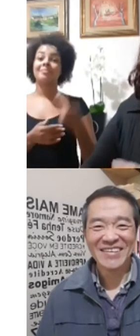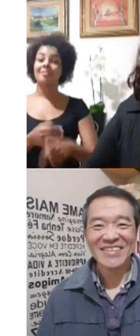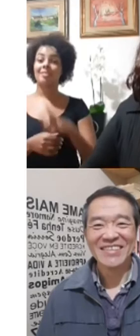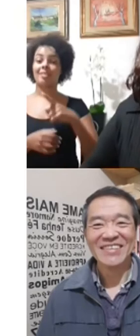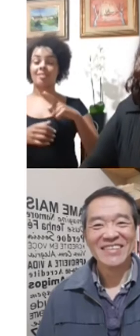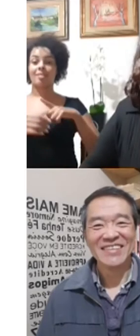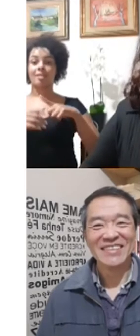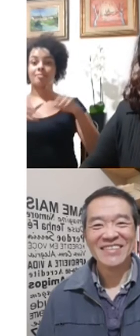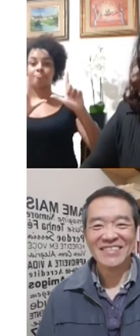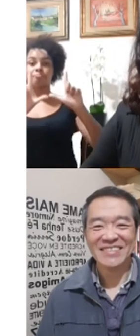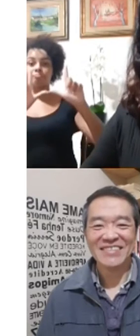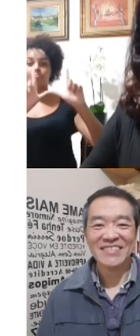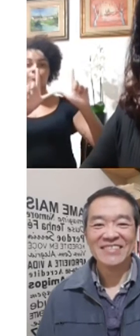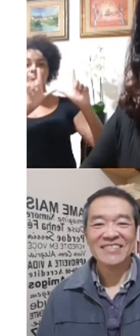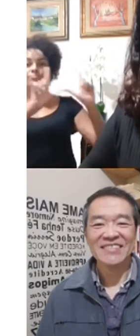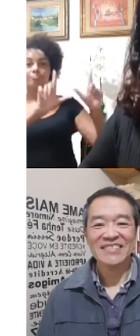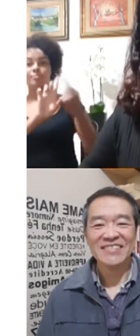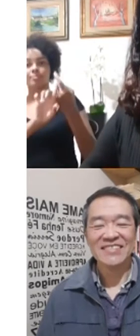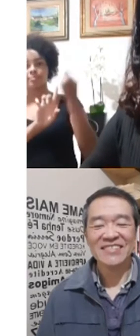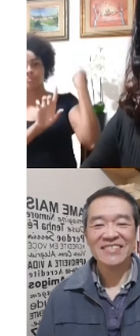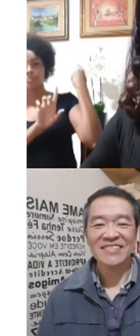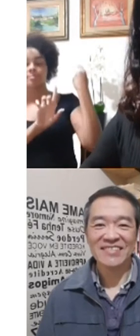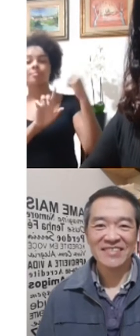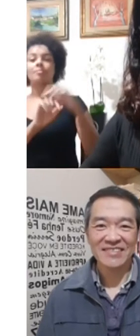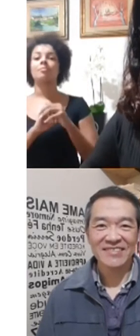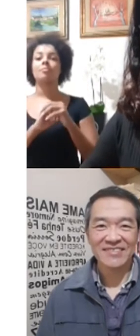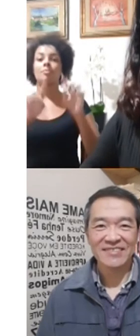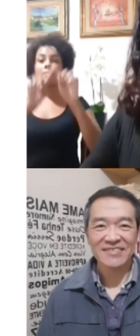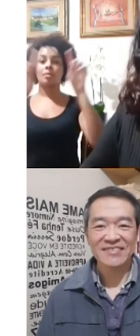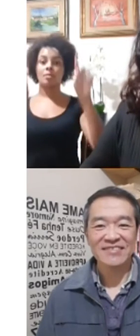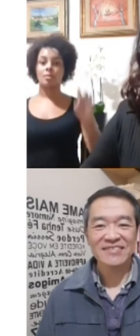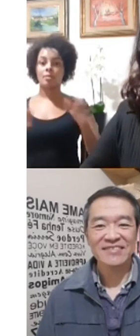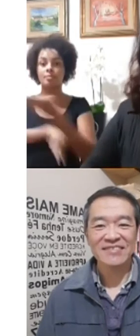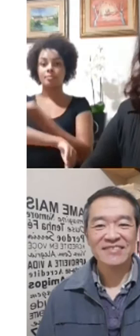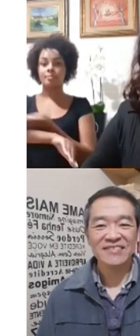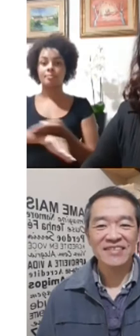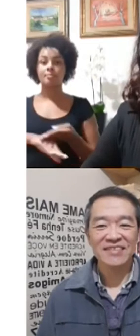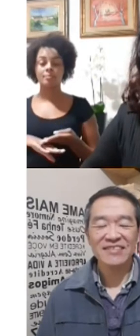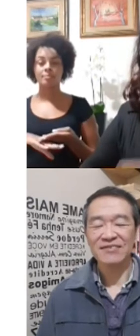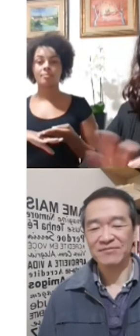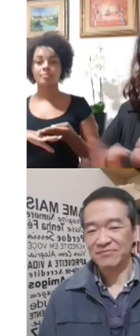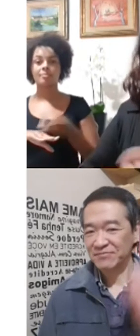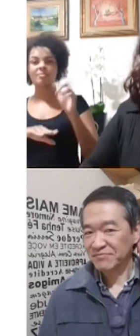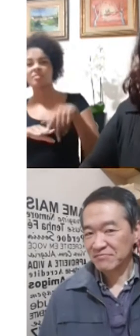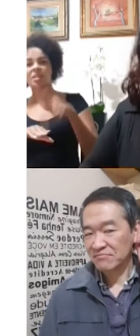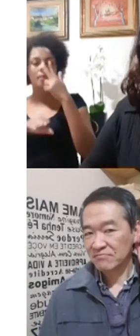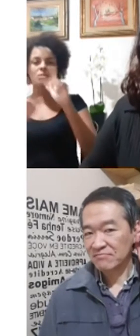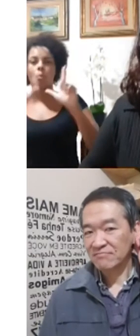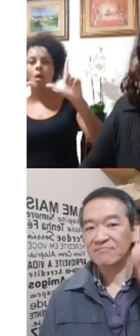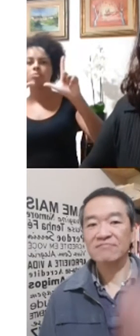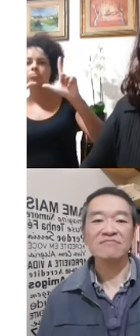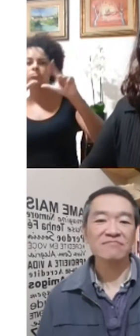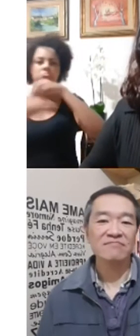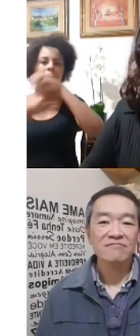são quadros, né? São três quadros atrás, numa parede branca. Quadros